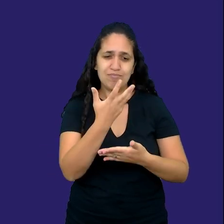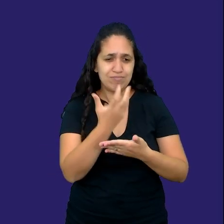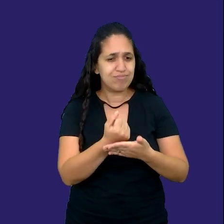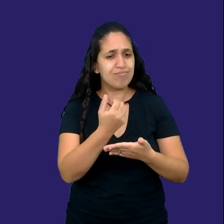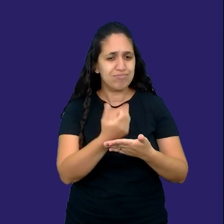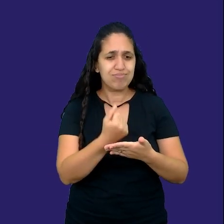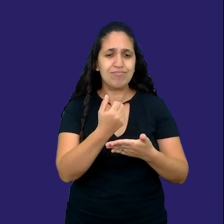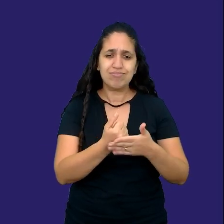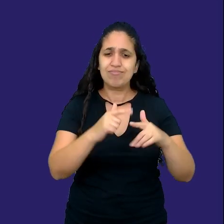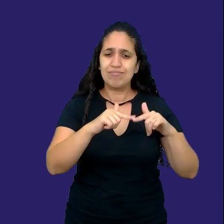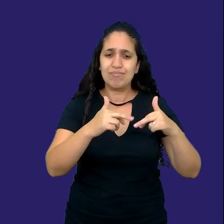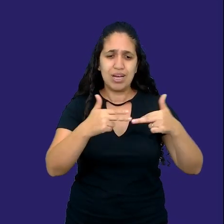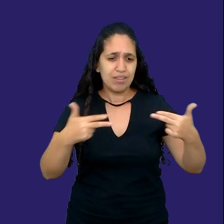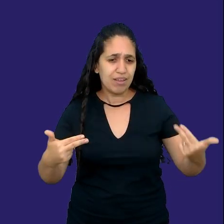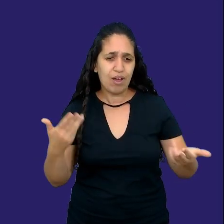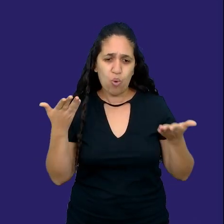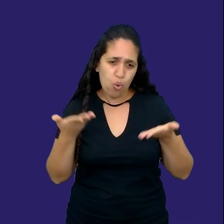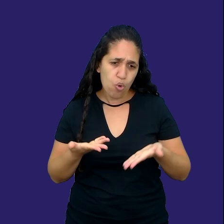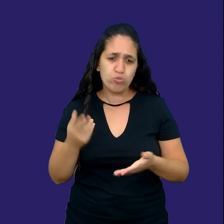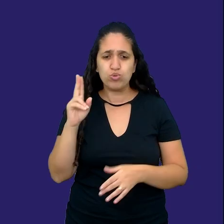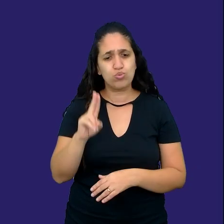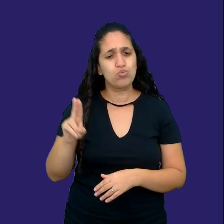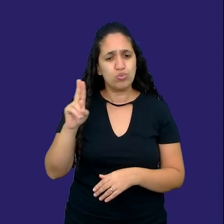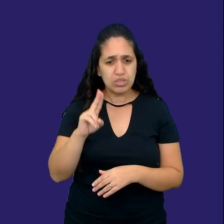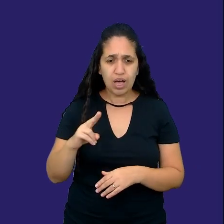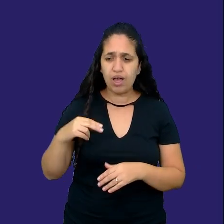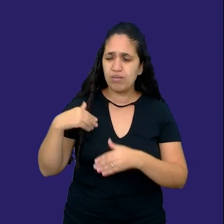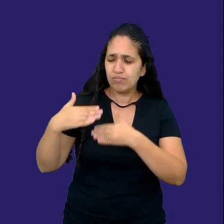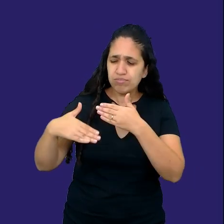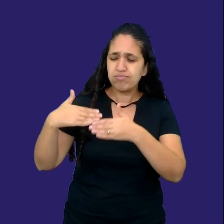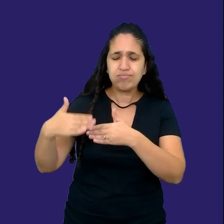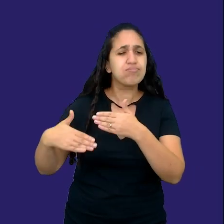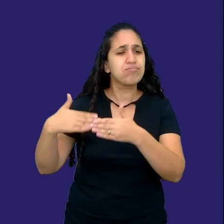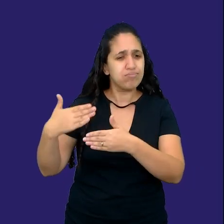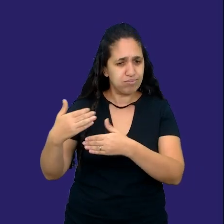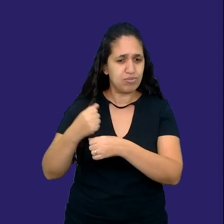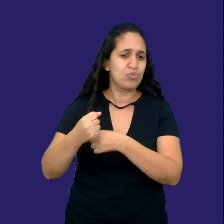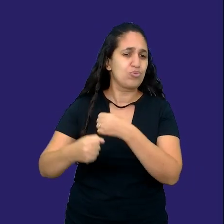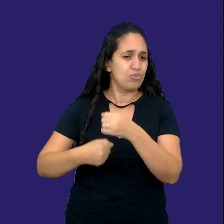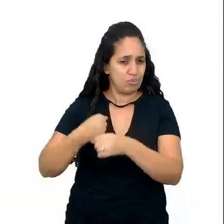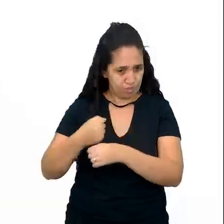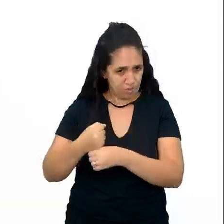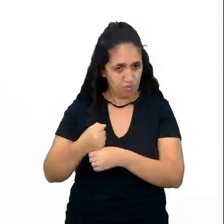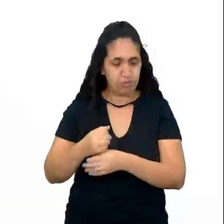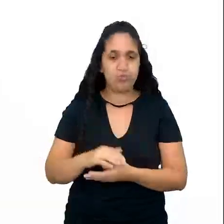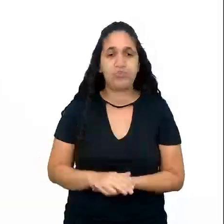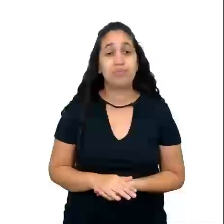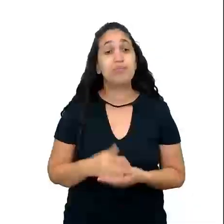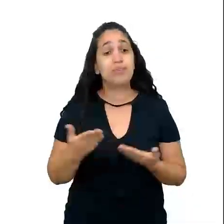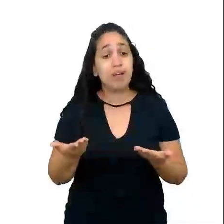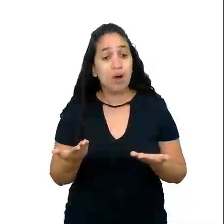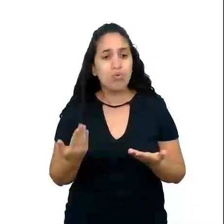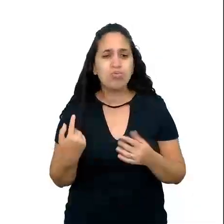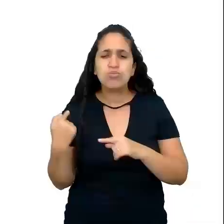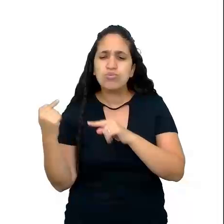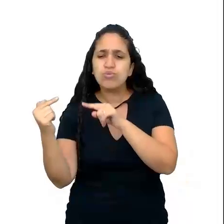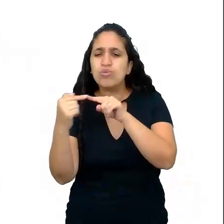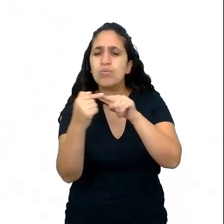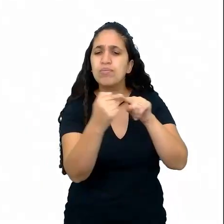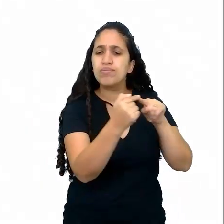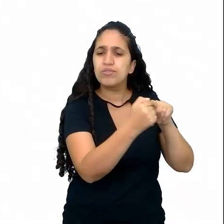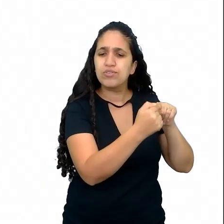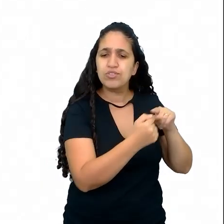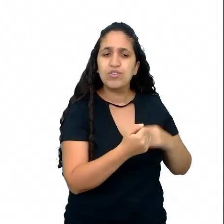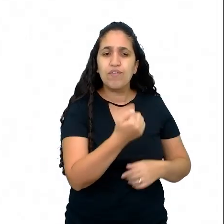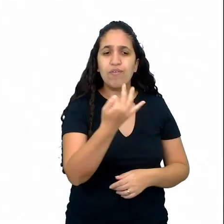são utilizados nessa transmissão e que serão utilizados ao longo do nosso ano letivo. Então, quais são os nossos objetivos do